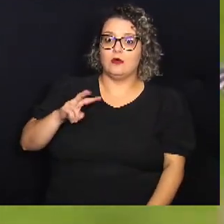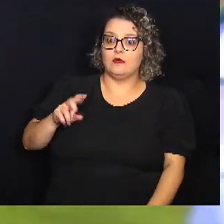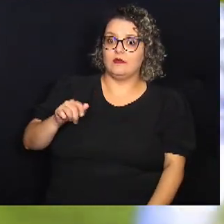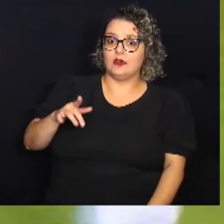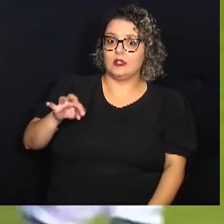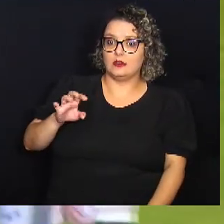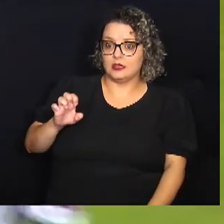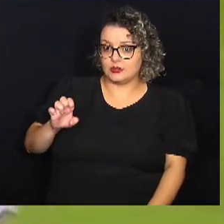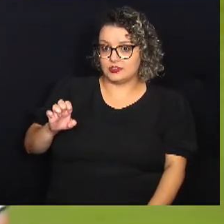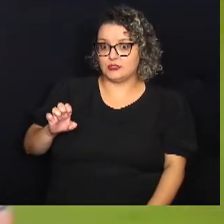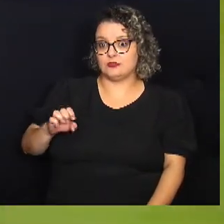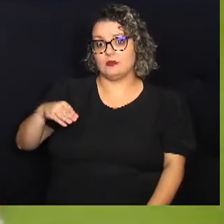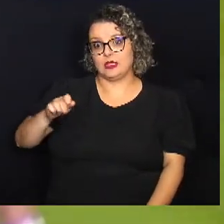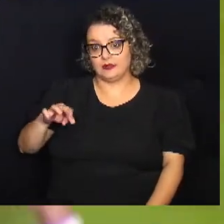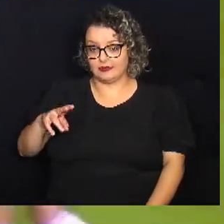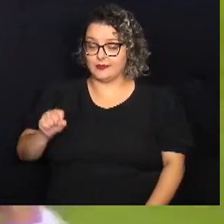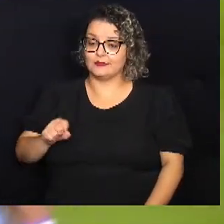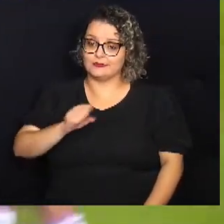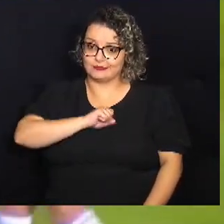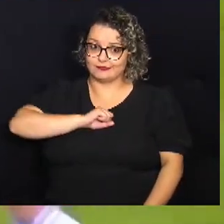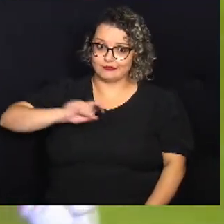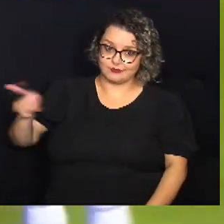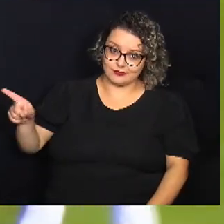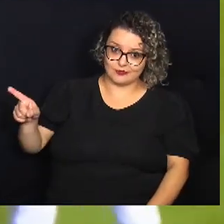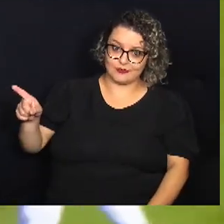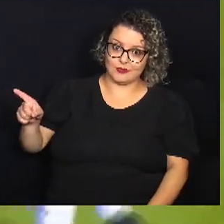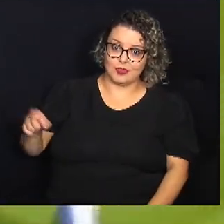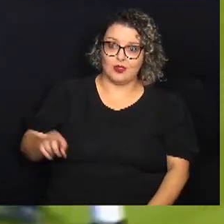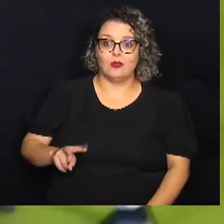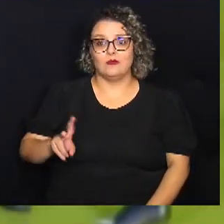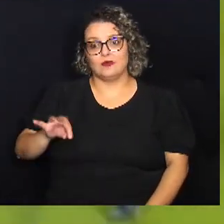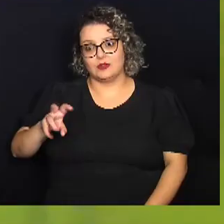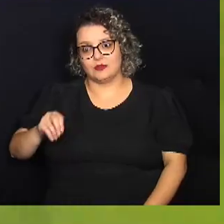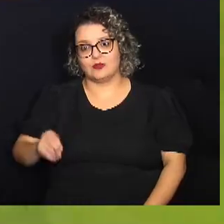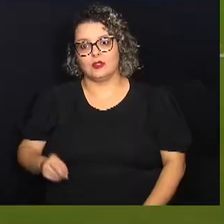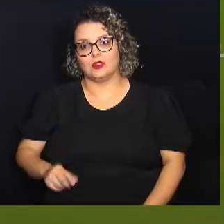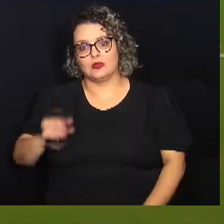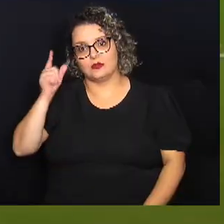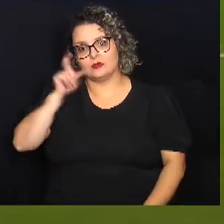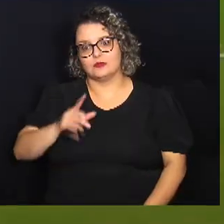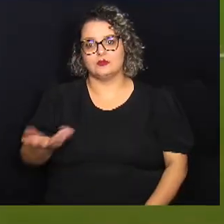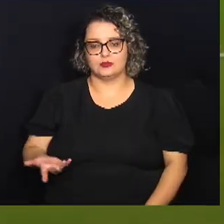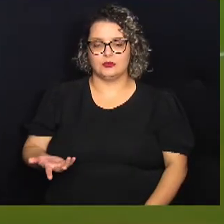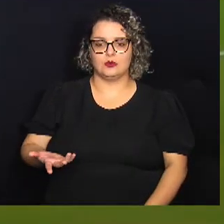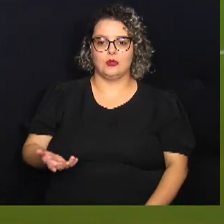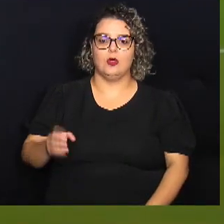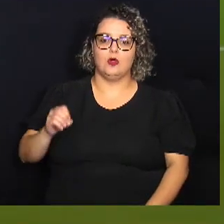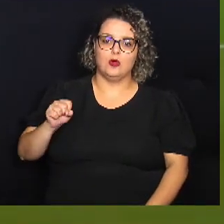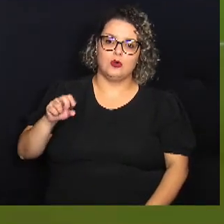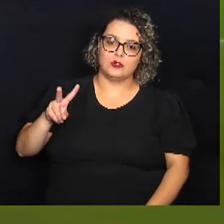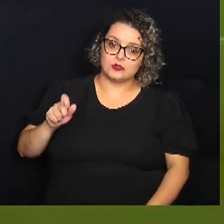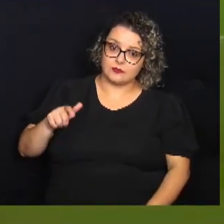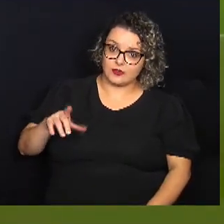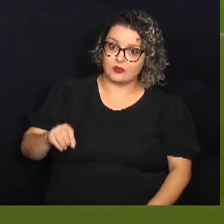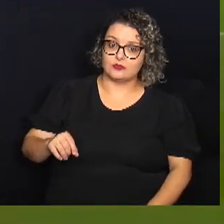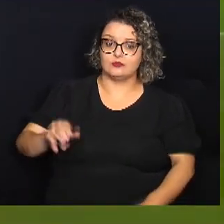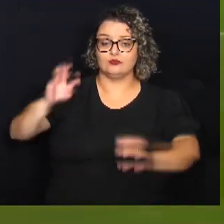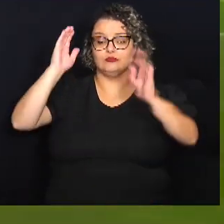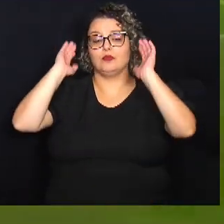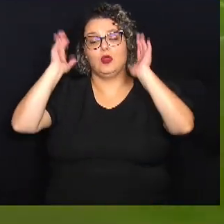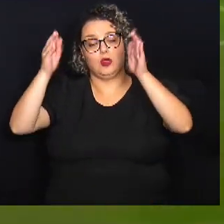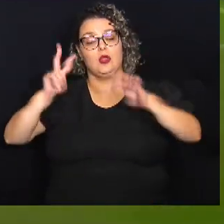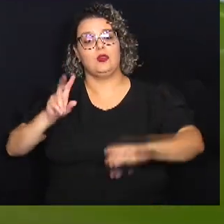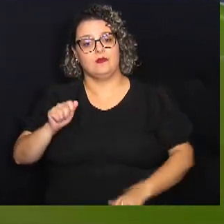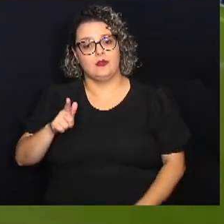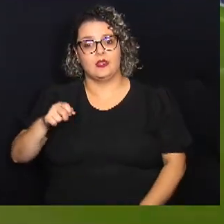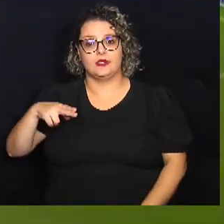expulso. Com 1 a mais, o Vitória matou o jogo logo no início do segundo tempo. Osvaldo cobrou escanteio e Wagner